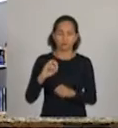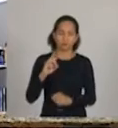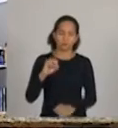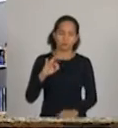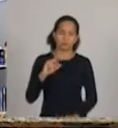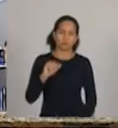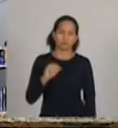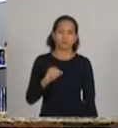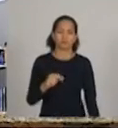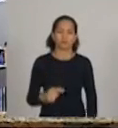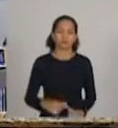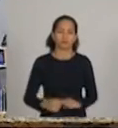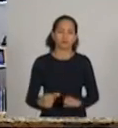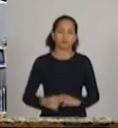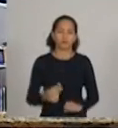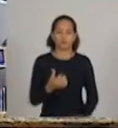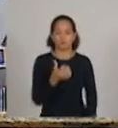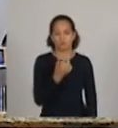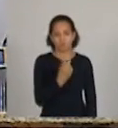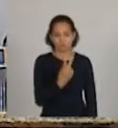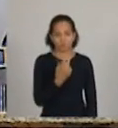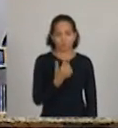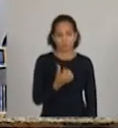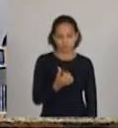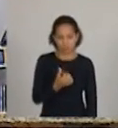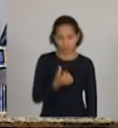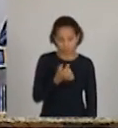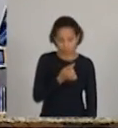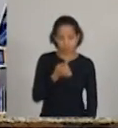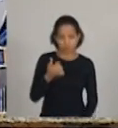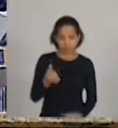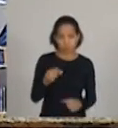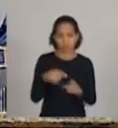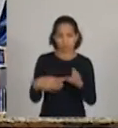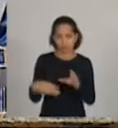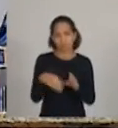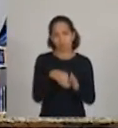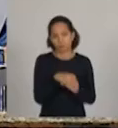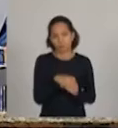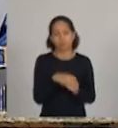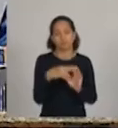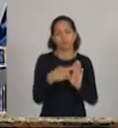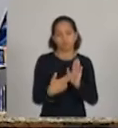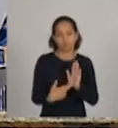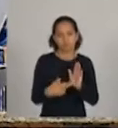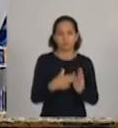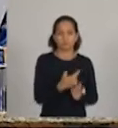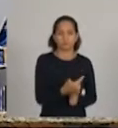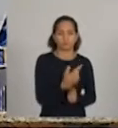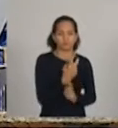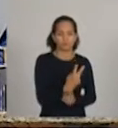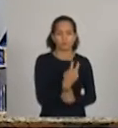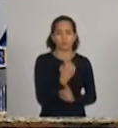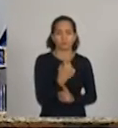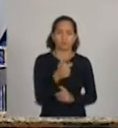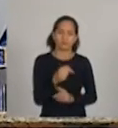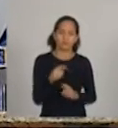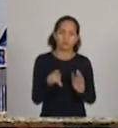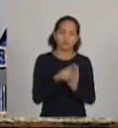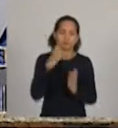artigo 276 do Regimento Interno. Projeto de lei, item número 4, projeto de lei 217-2021, deputado Luiz